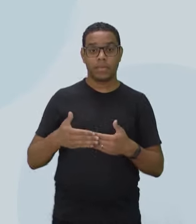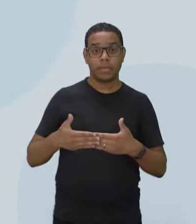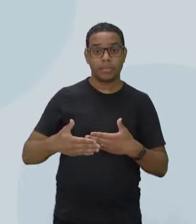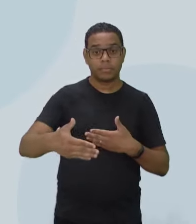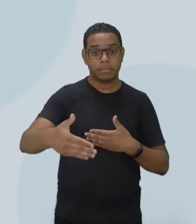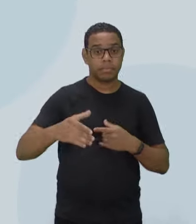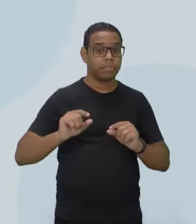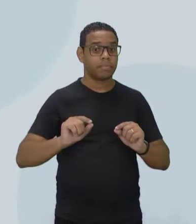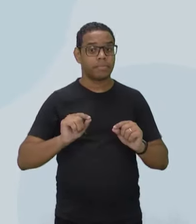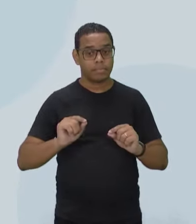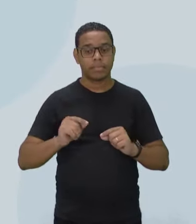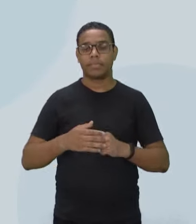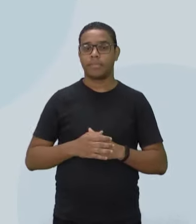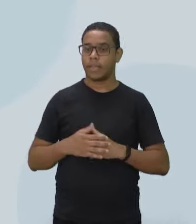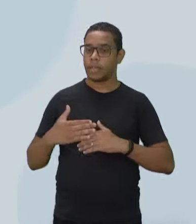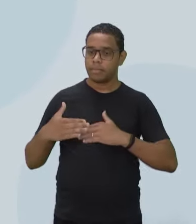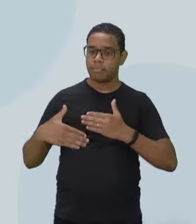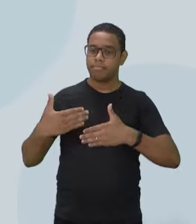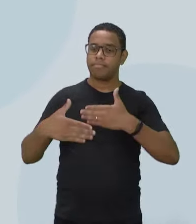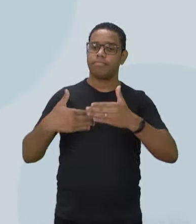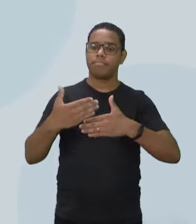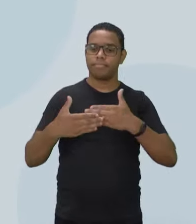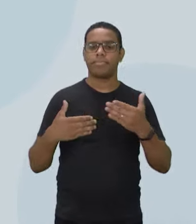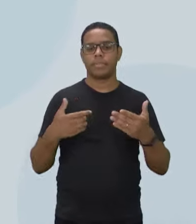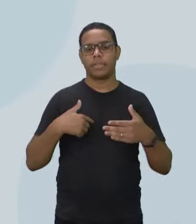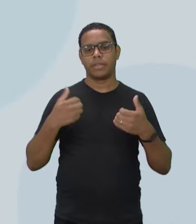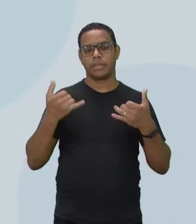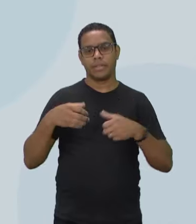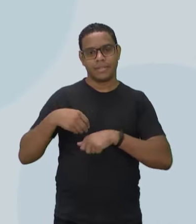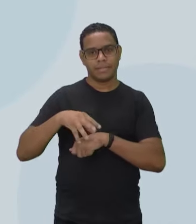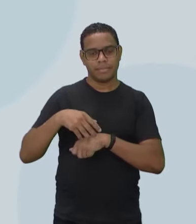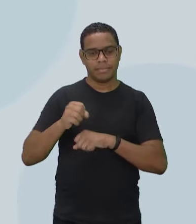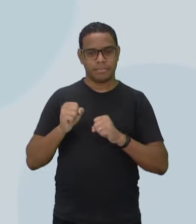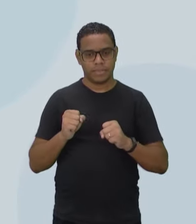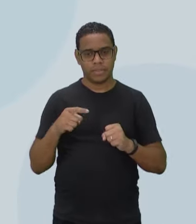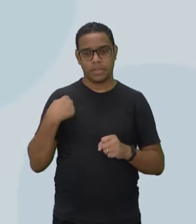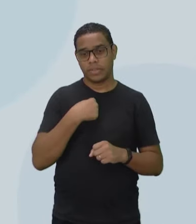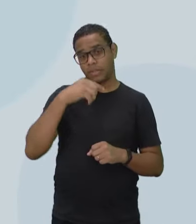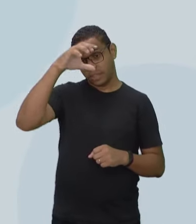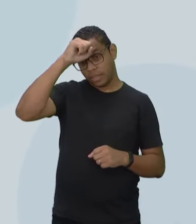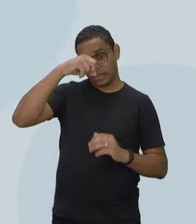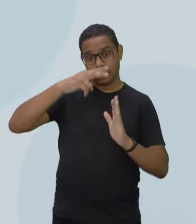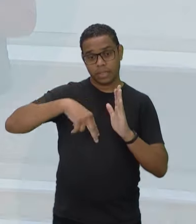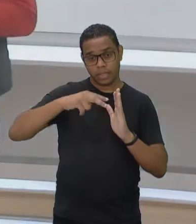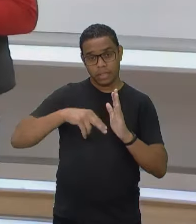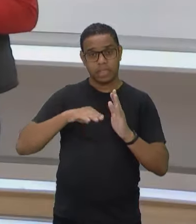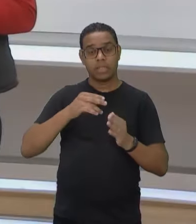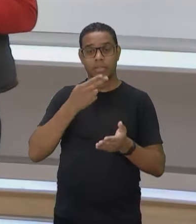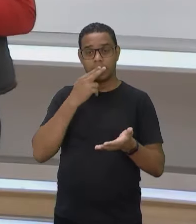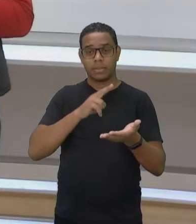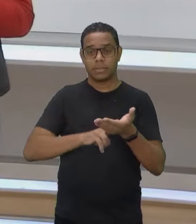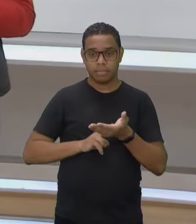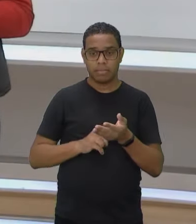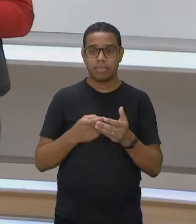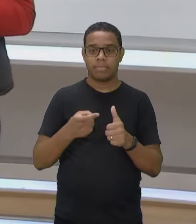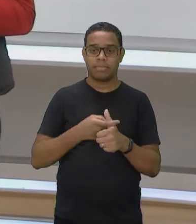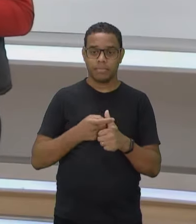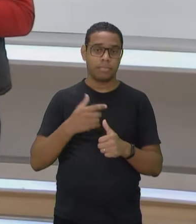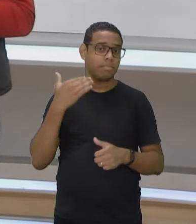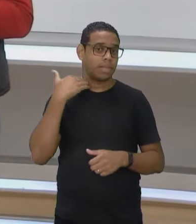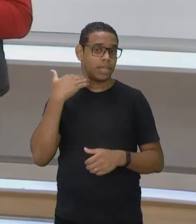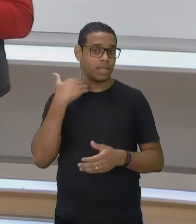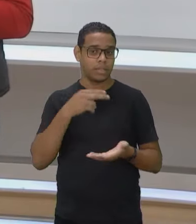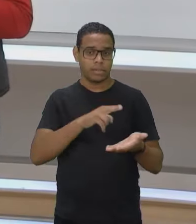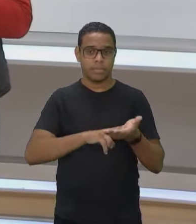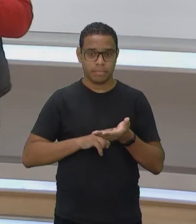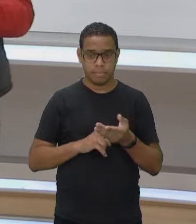aí? O desenvolvimento, eu posso até dar um spoiler, nós vamos aprender a ler boleto bancário, boleto de contas